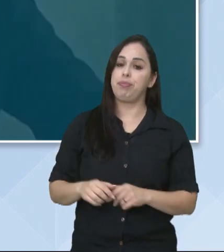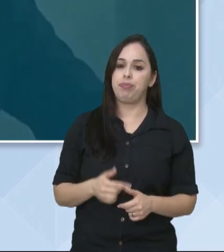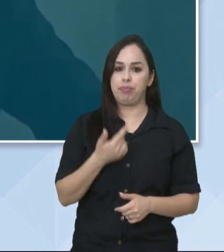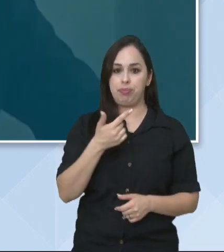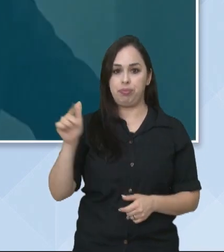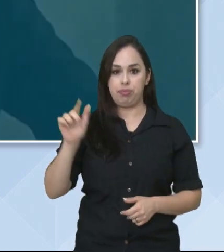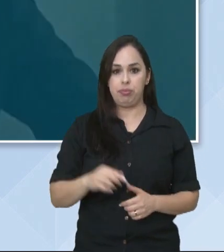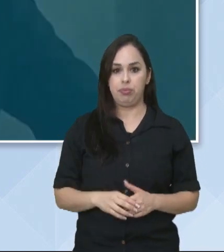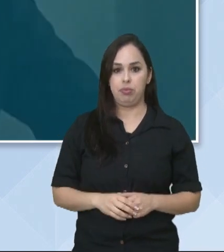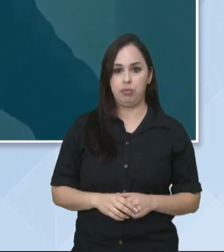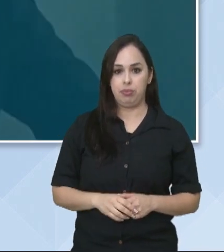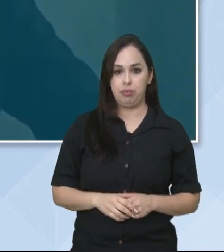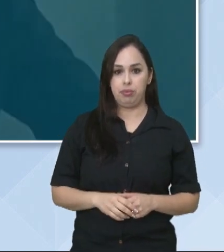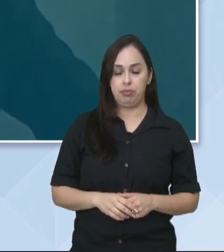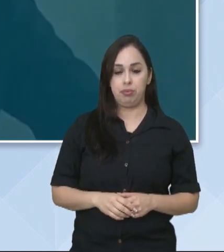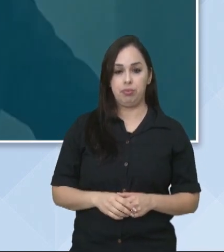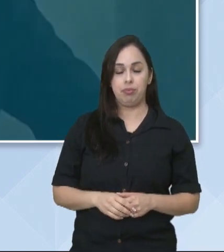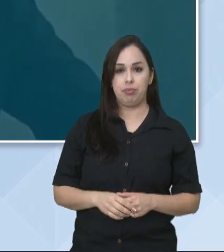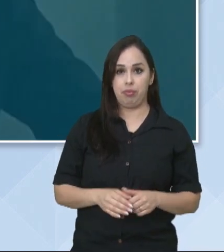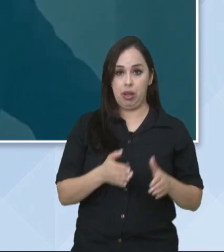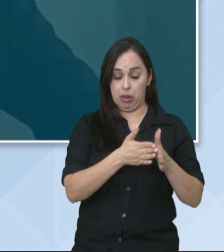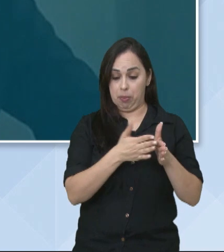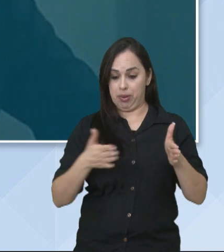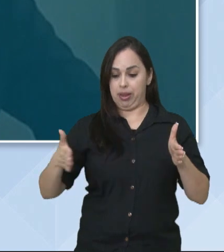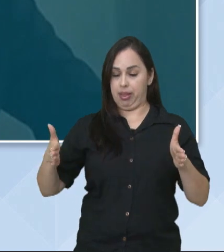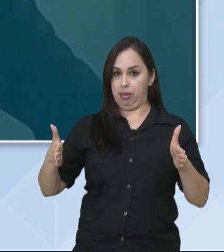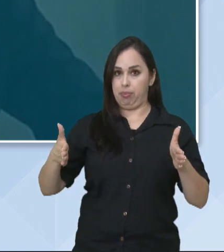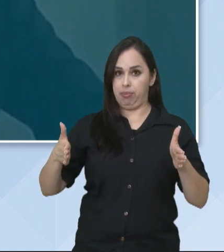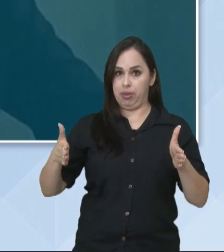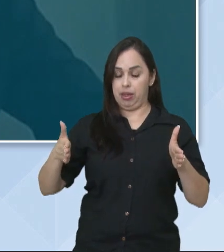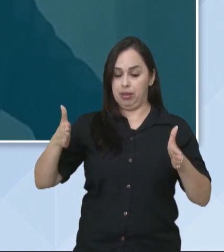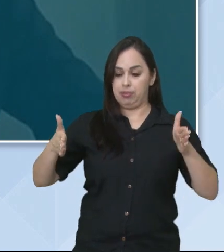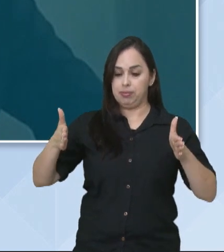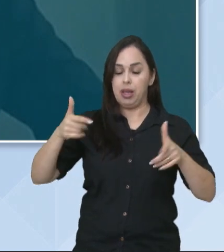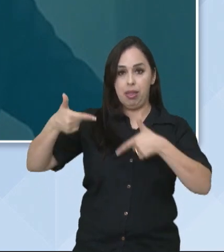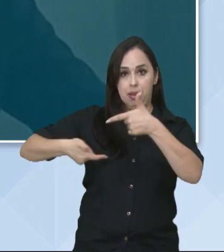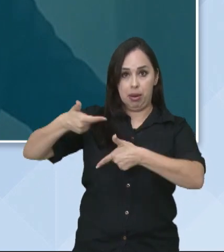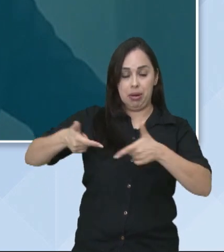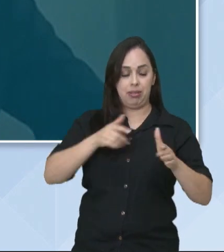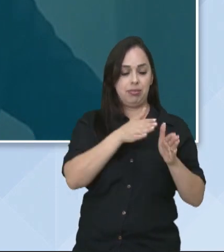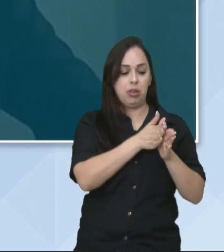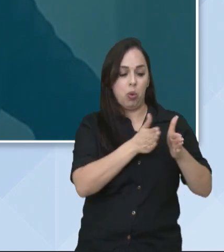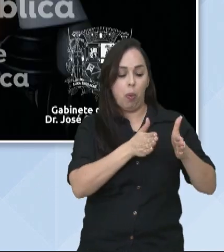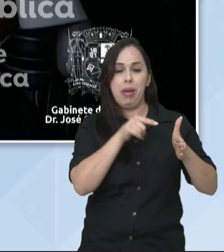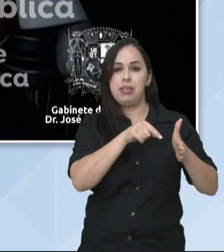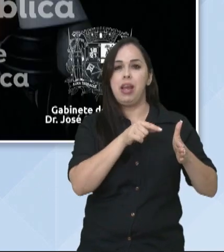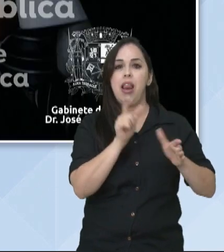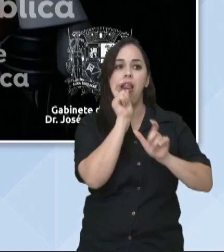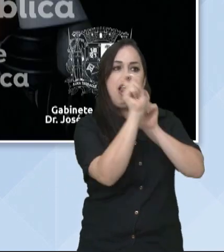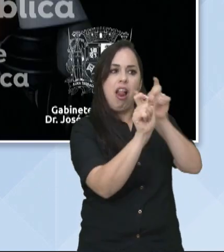Próximo. Logo no começo do mandato, Bolsonaro ofendeu vários chefes de estados. Próximo.